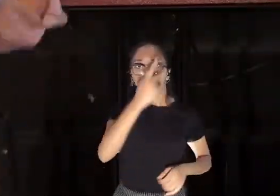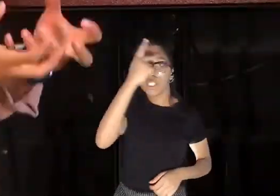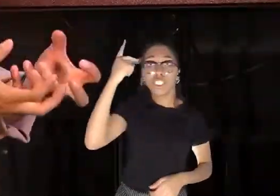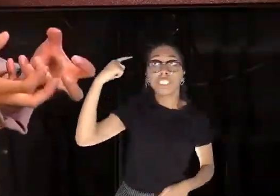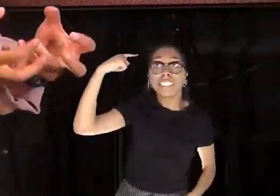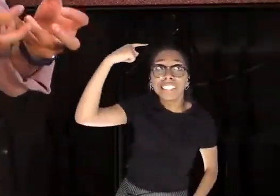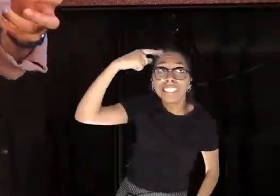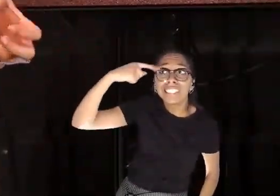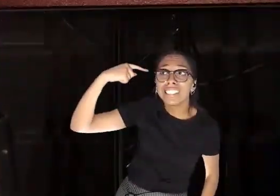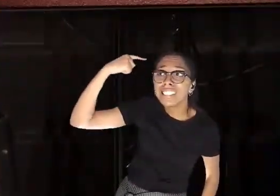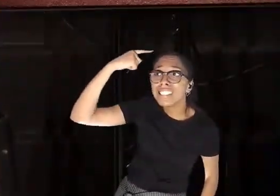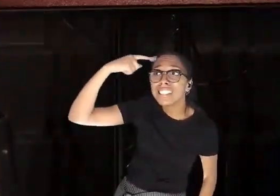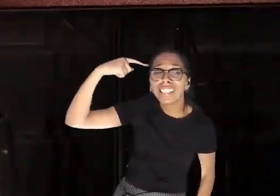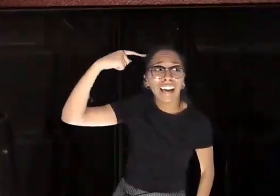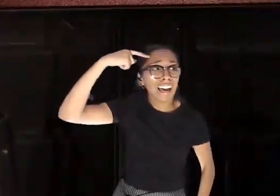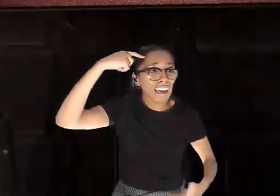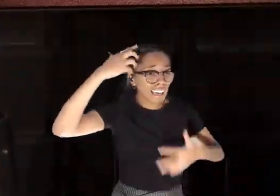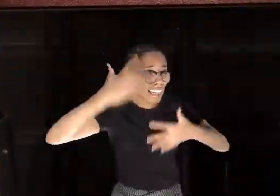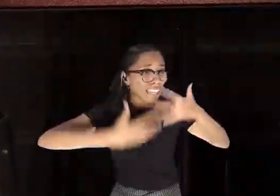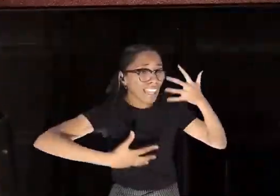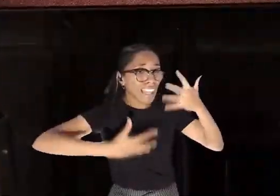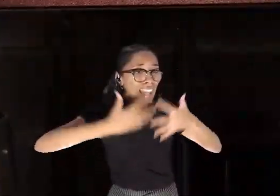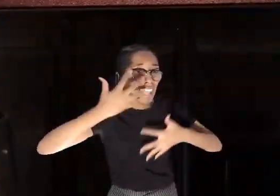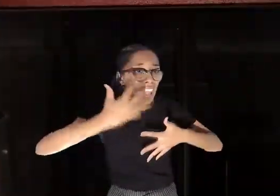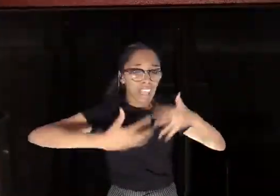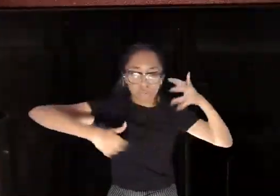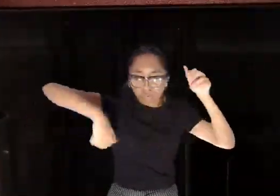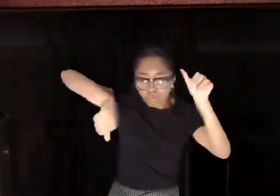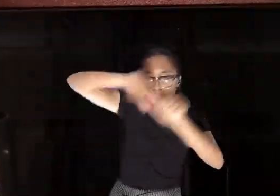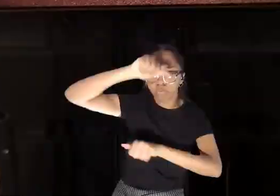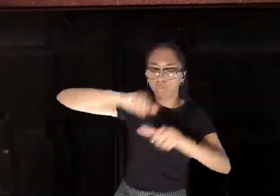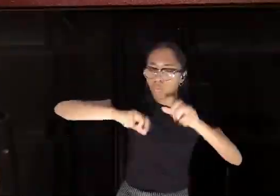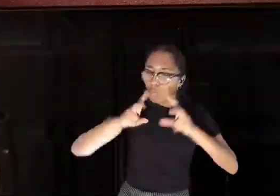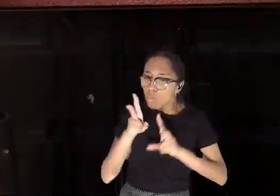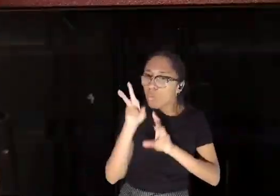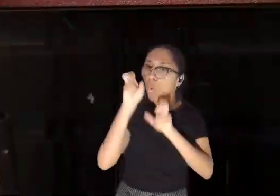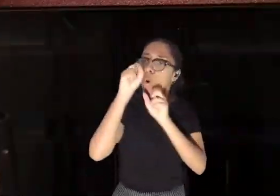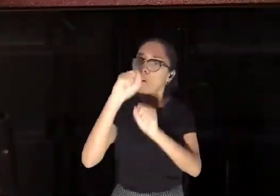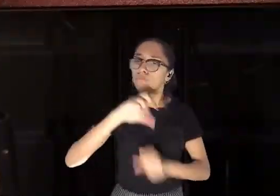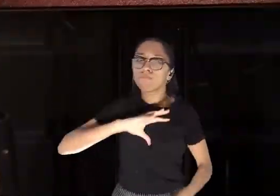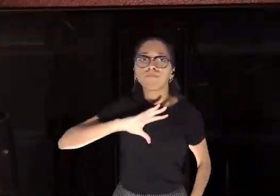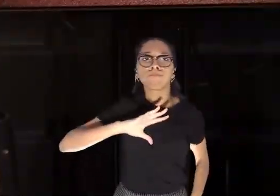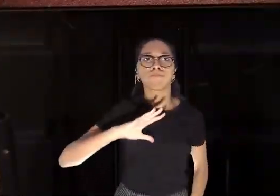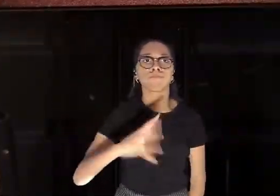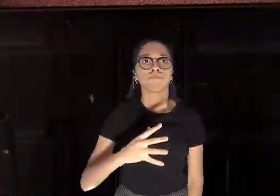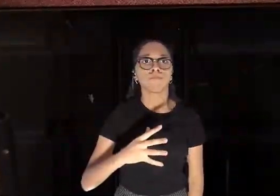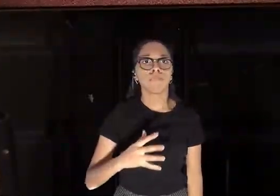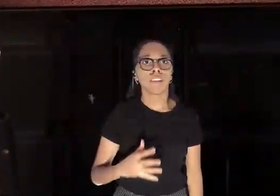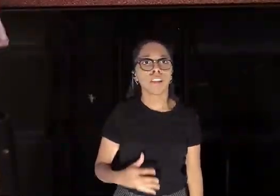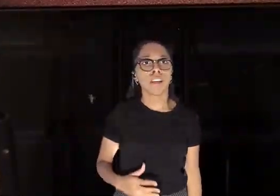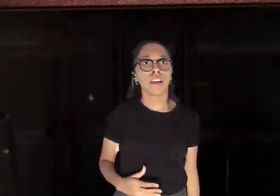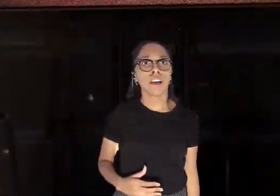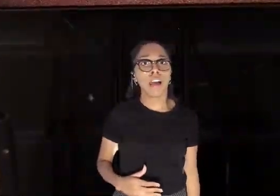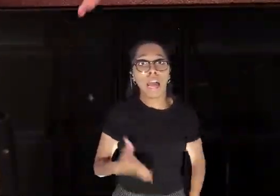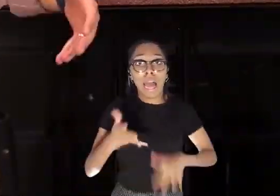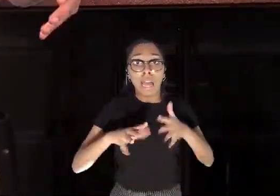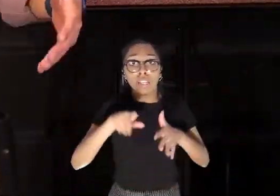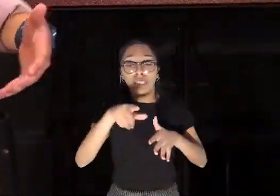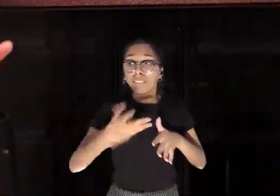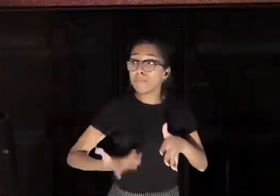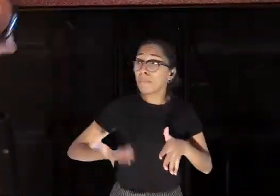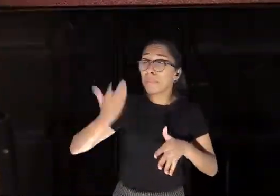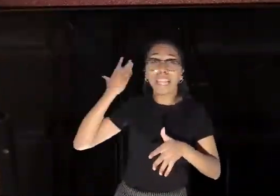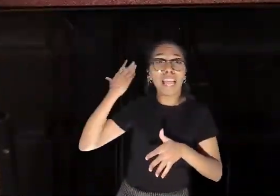malucas, frágeis, e transforma em pessoas fortes, corajosas. Ele regenera. Talvez você está dizendo: pastor, eu tenho um passado